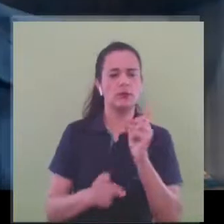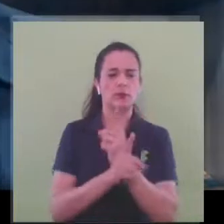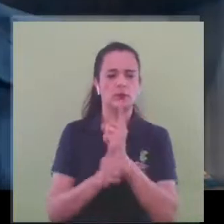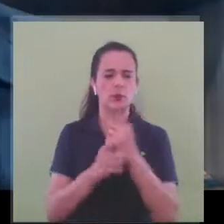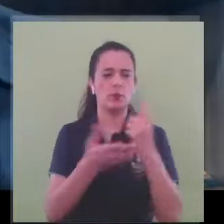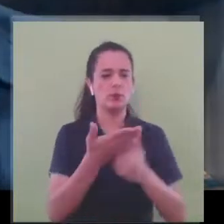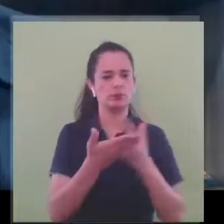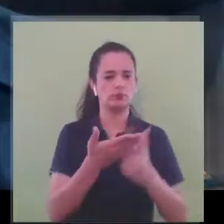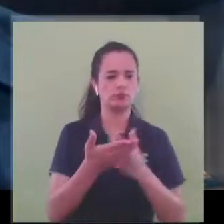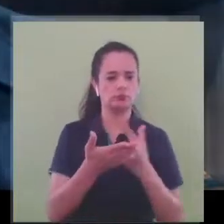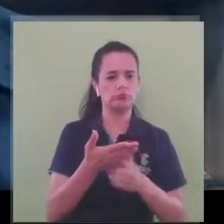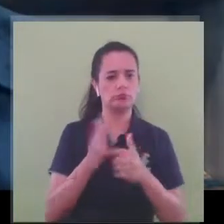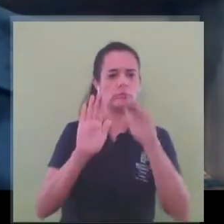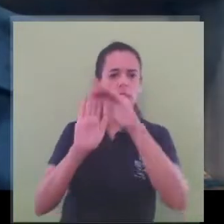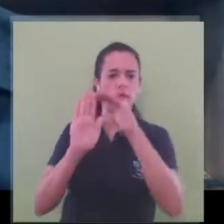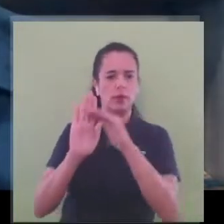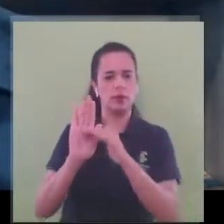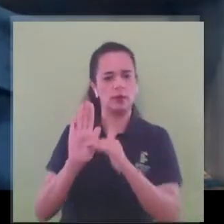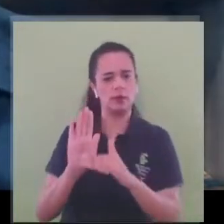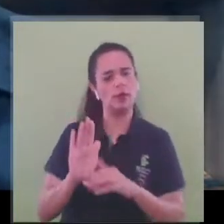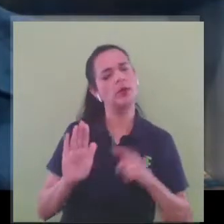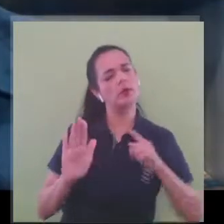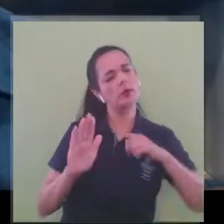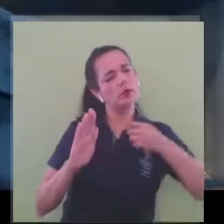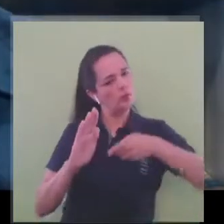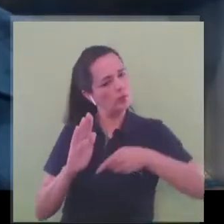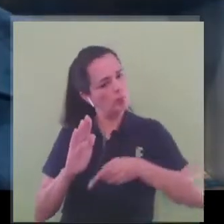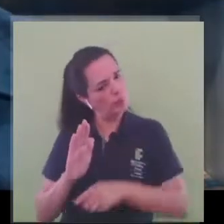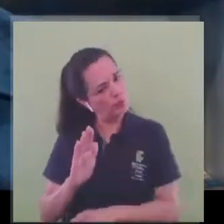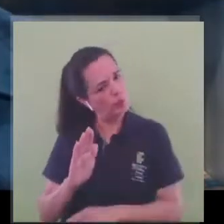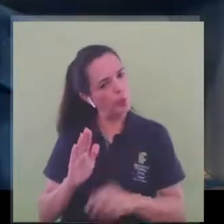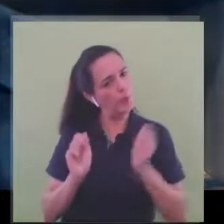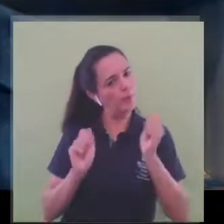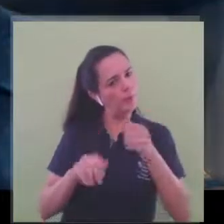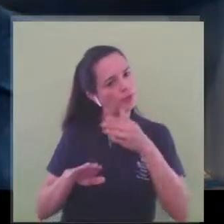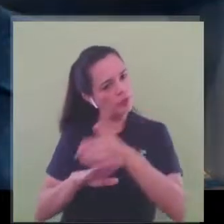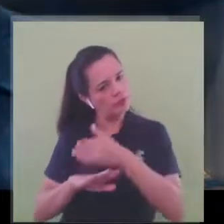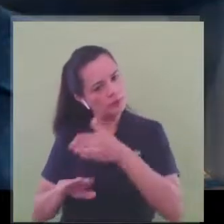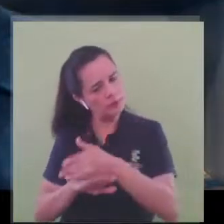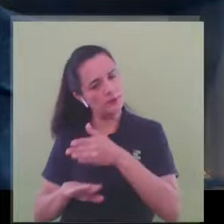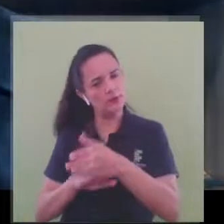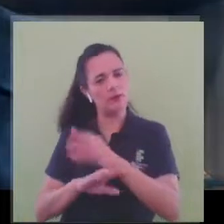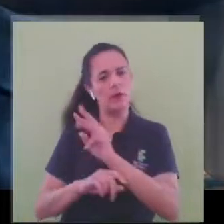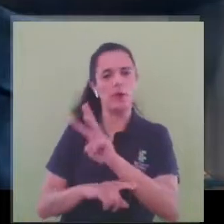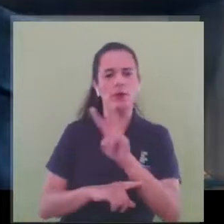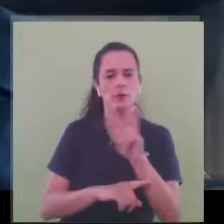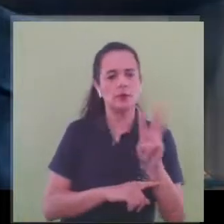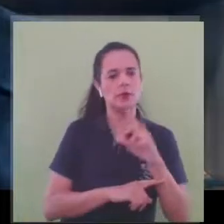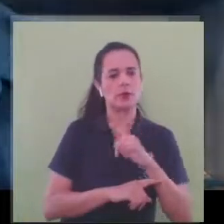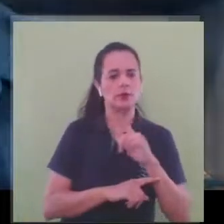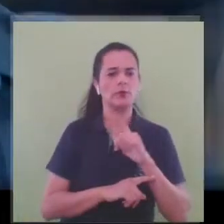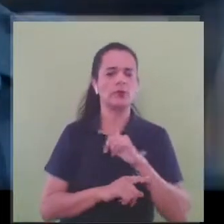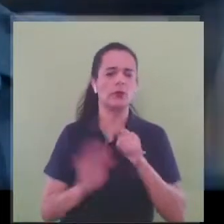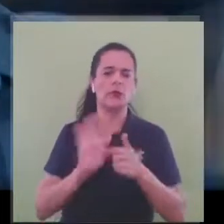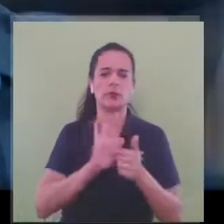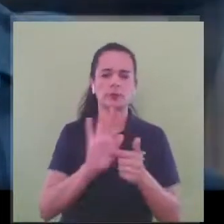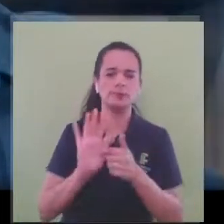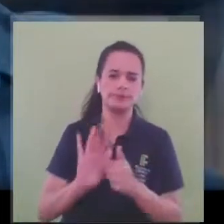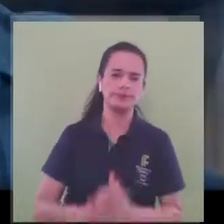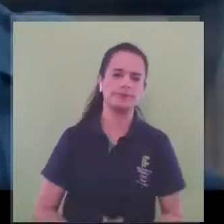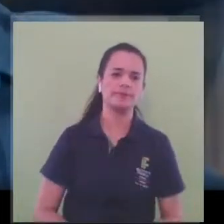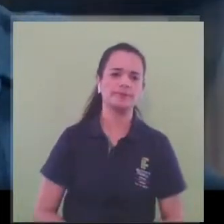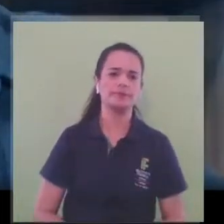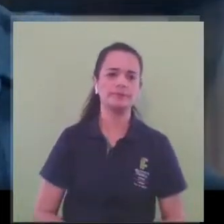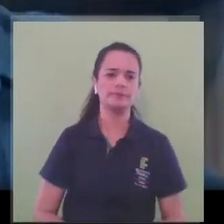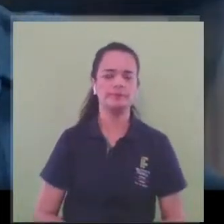livros com mais aprofundamento. Basta olhar lá que tem todos esses livros enunciados em ordem, inclusive.